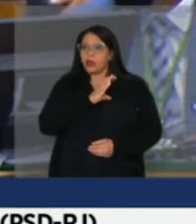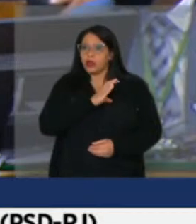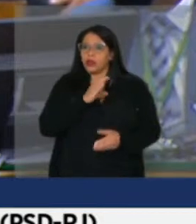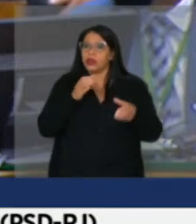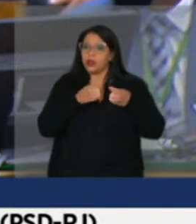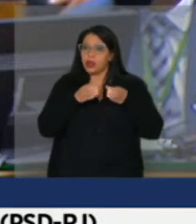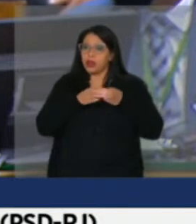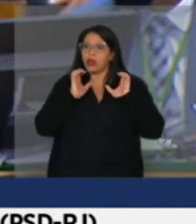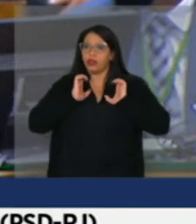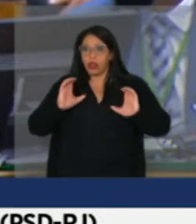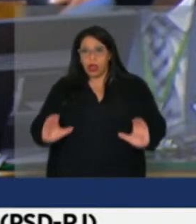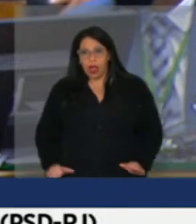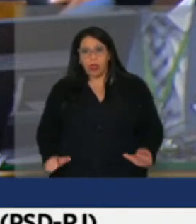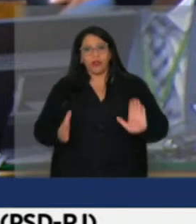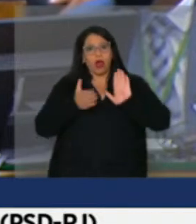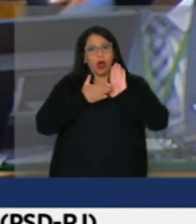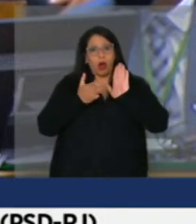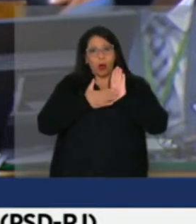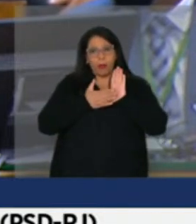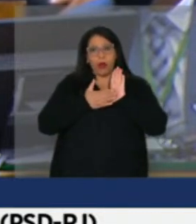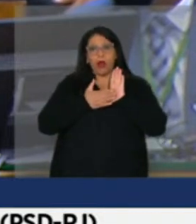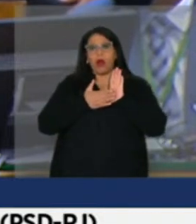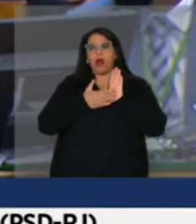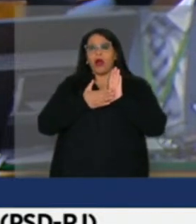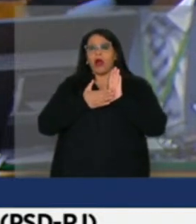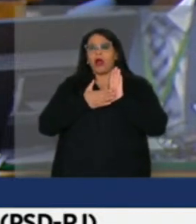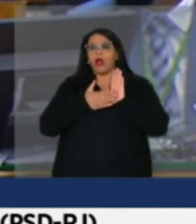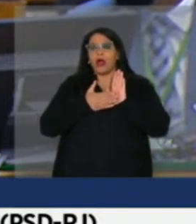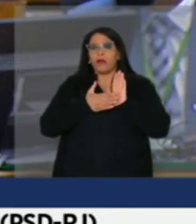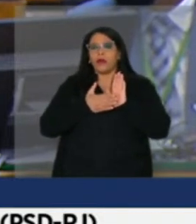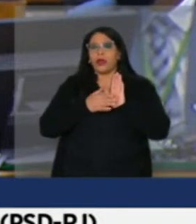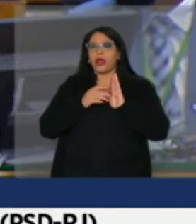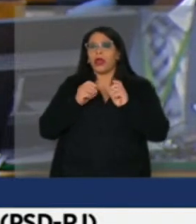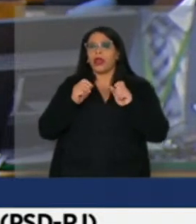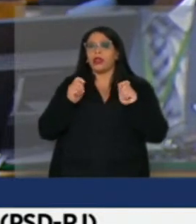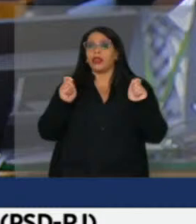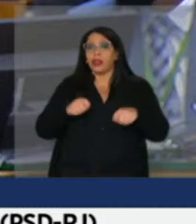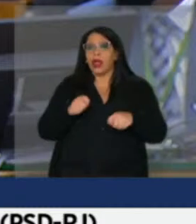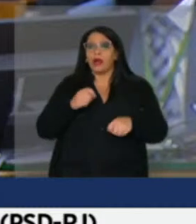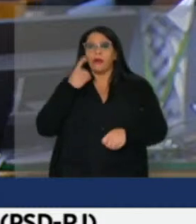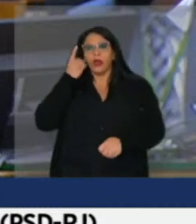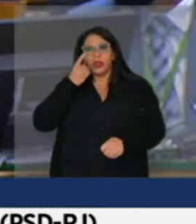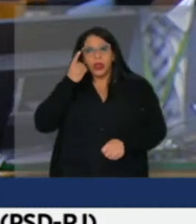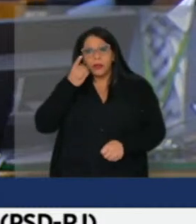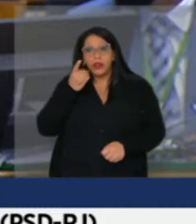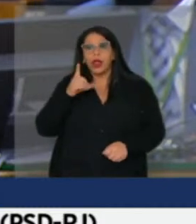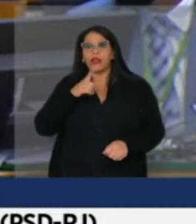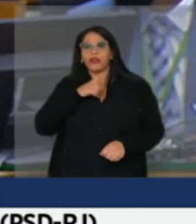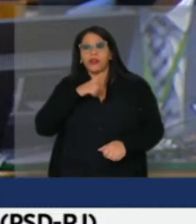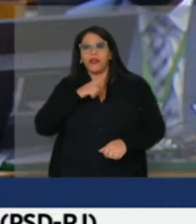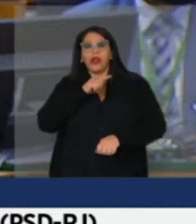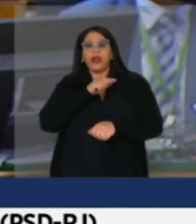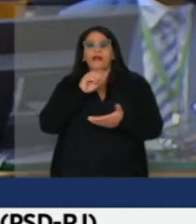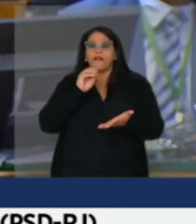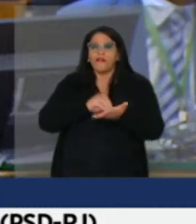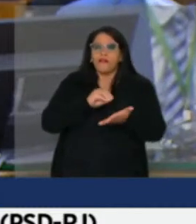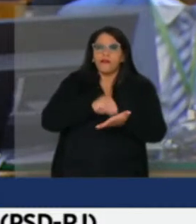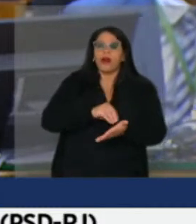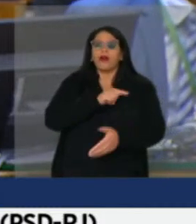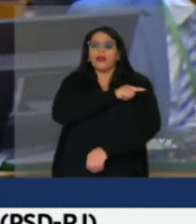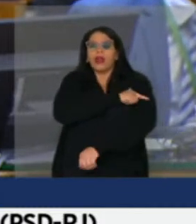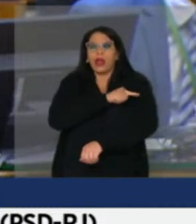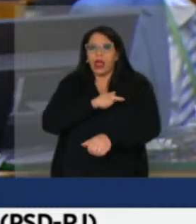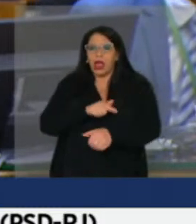que proponha a suspensão de prerrogativas regimentais aplicável ao deputado que incidir nas condutas previstas nos incisos